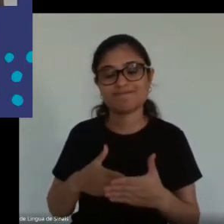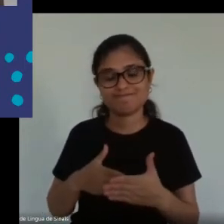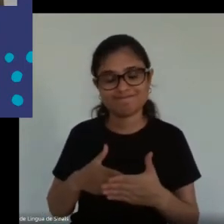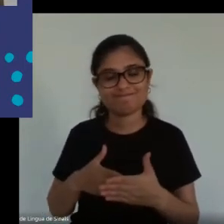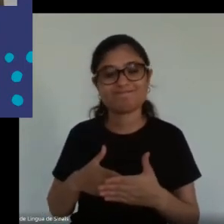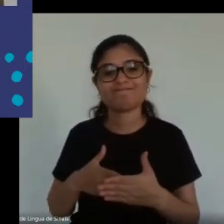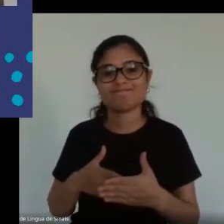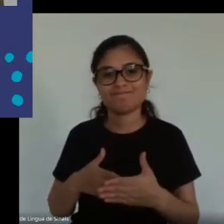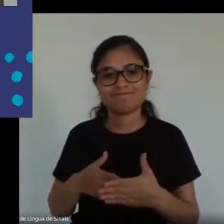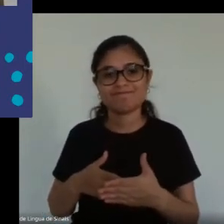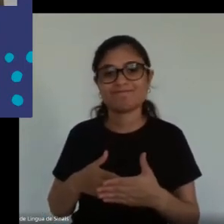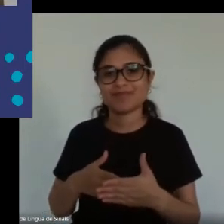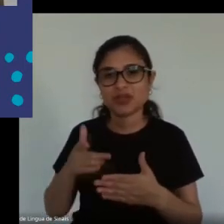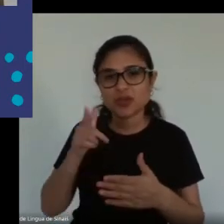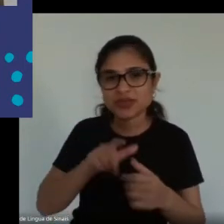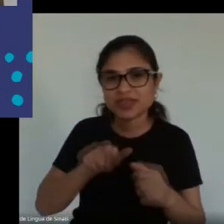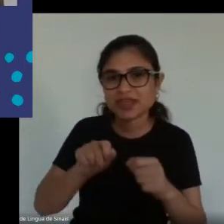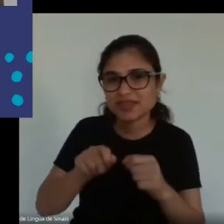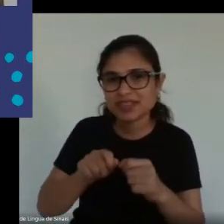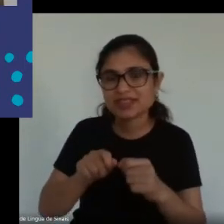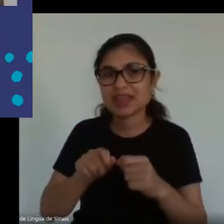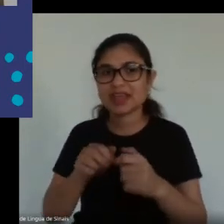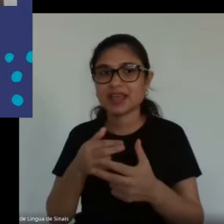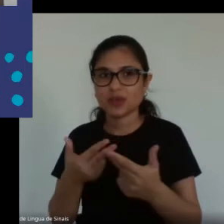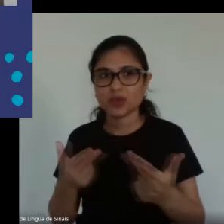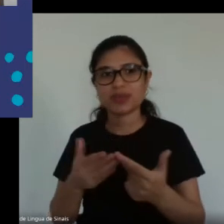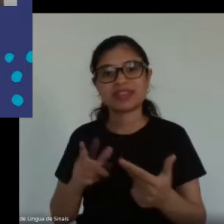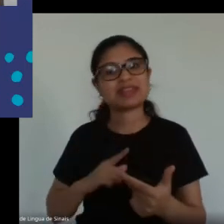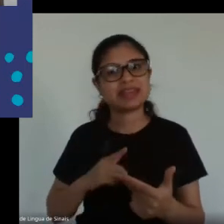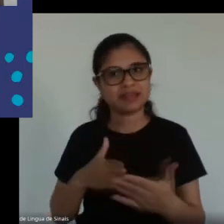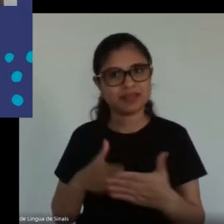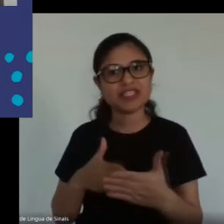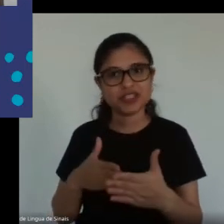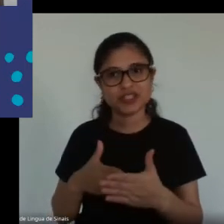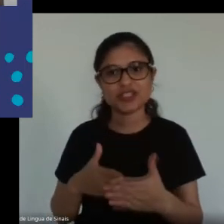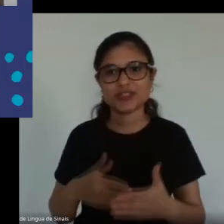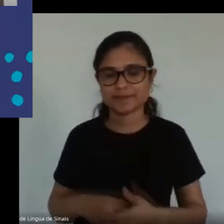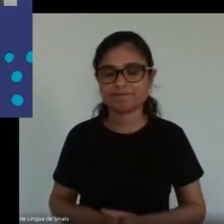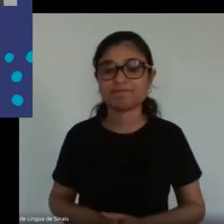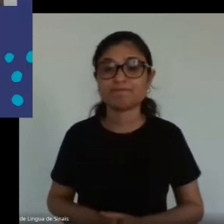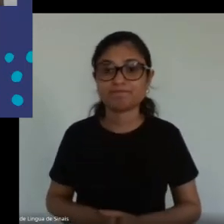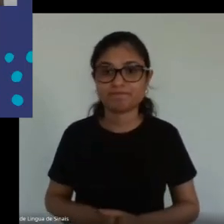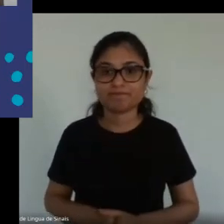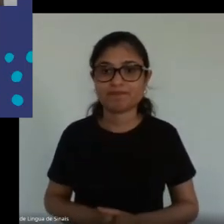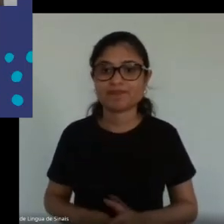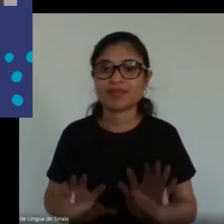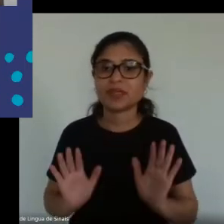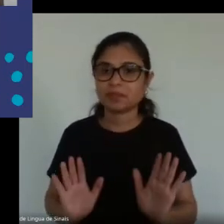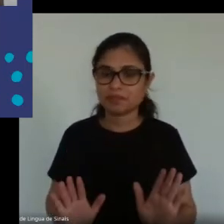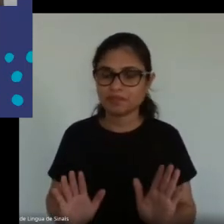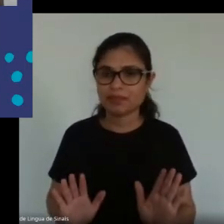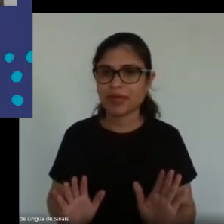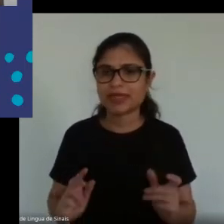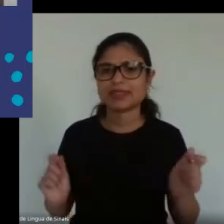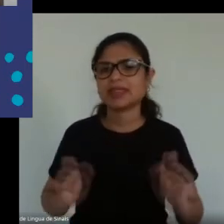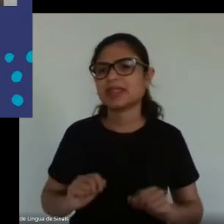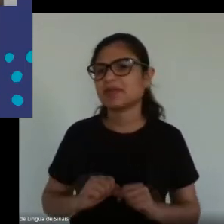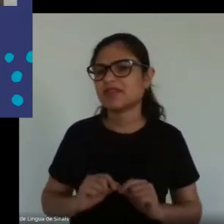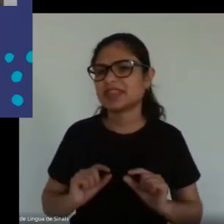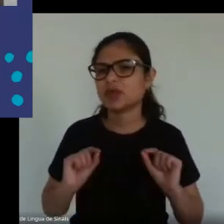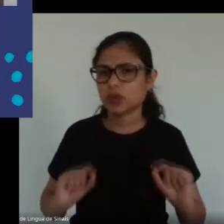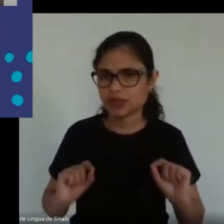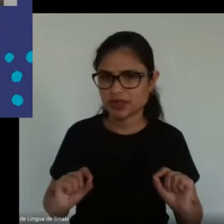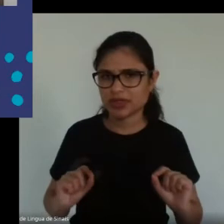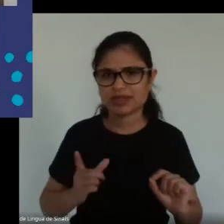que ela pode conseguir fazer, ok? Agora, o que a gente pode fazer? Tem muita